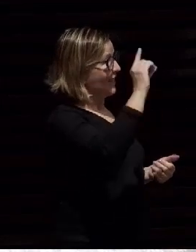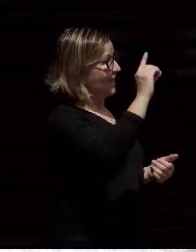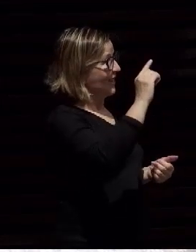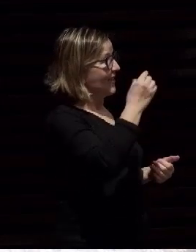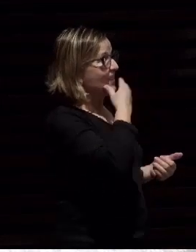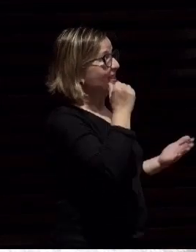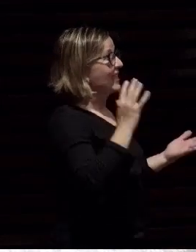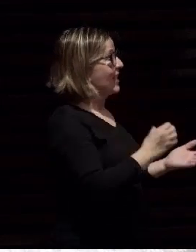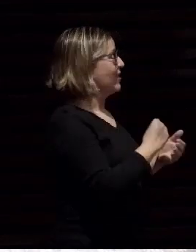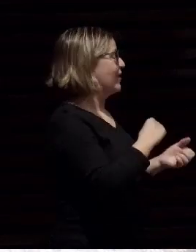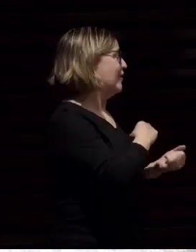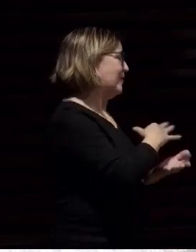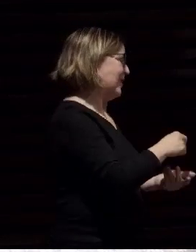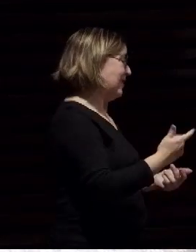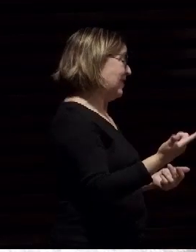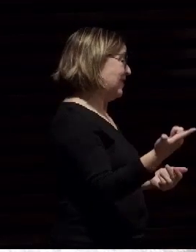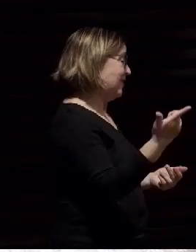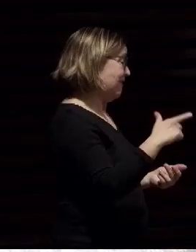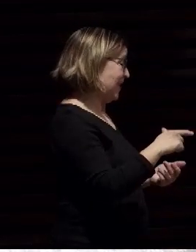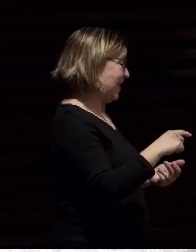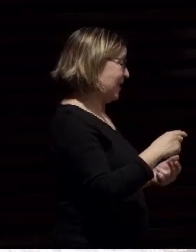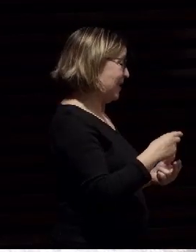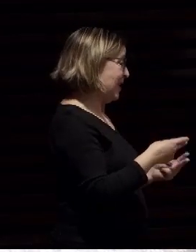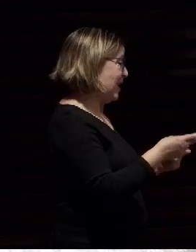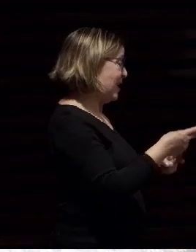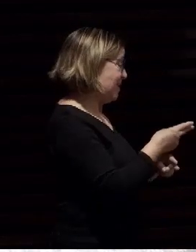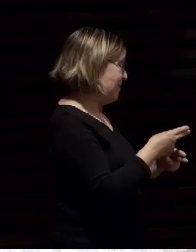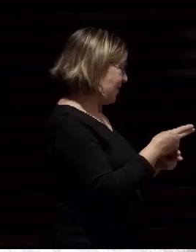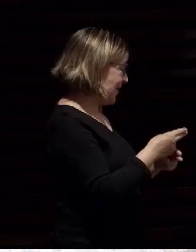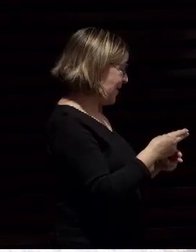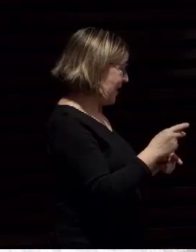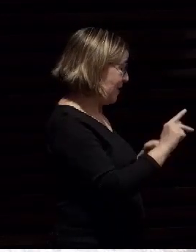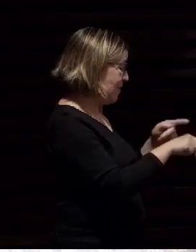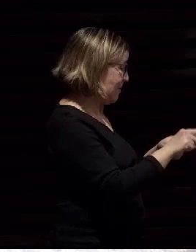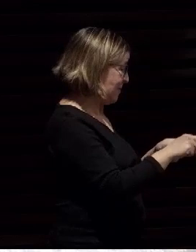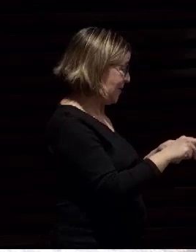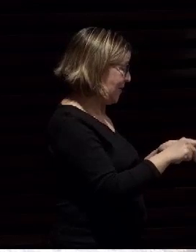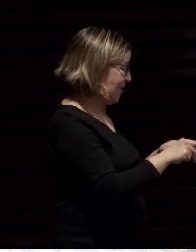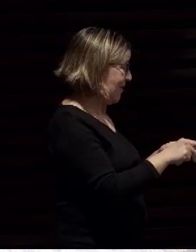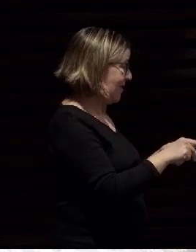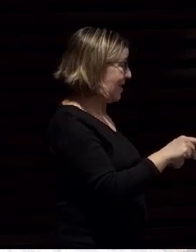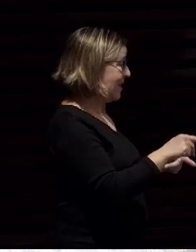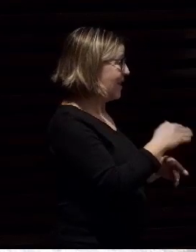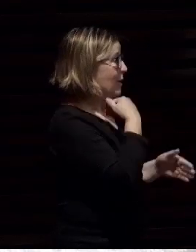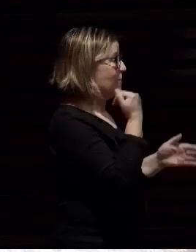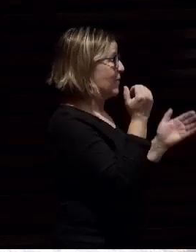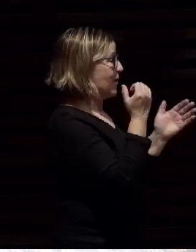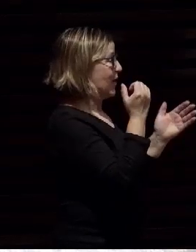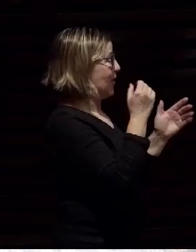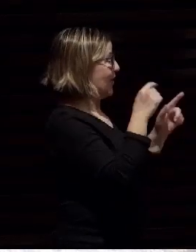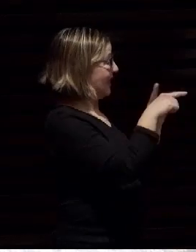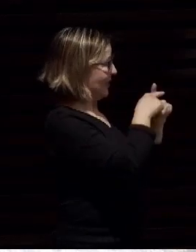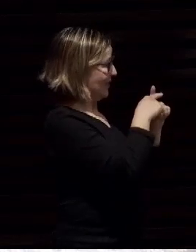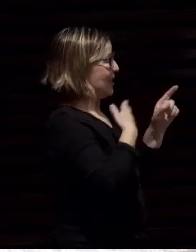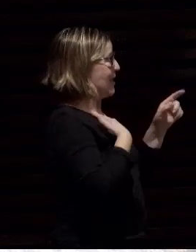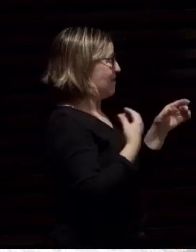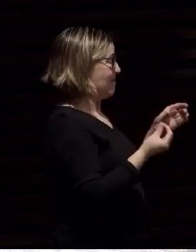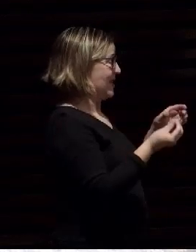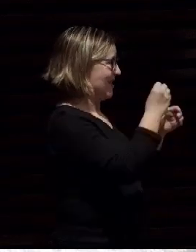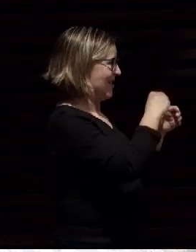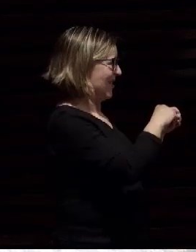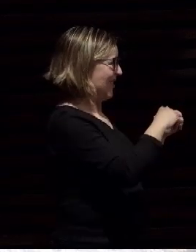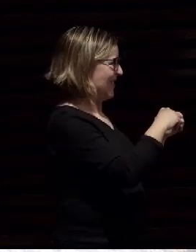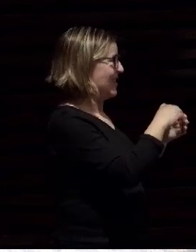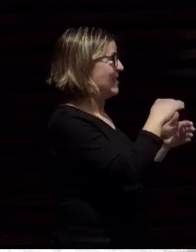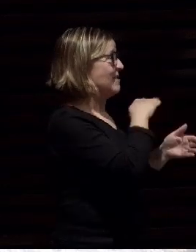seu povo e os gentios. E ele morreu na cruz, e me incluiu na morte e